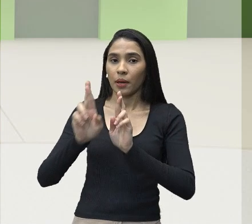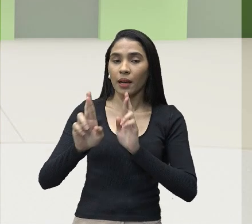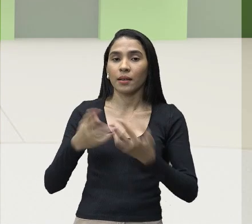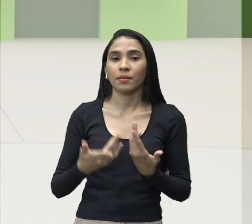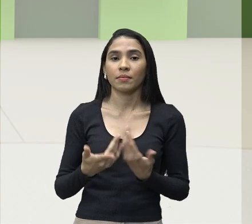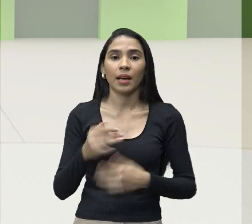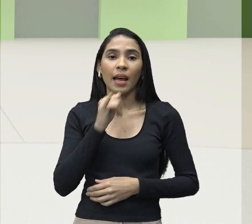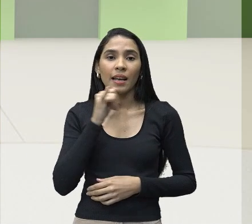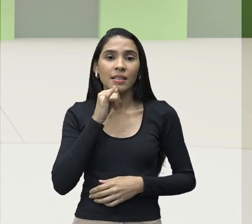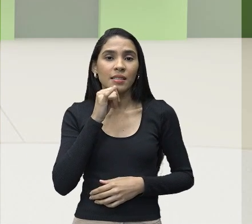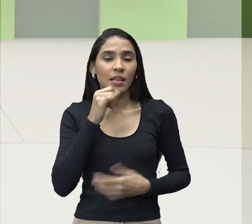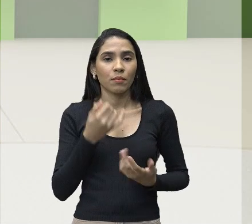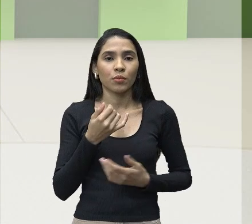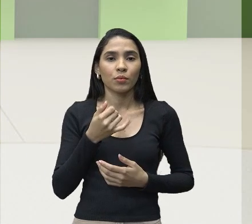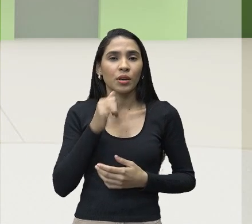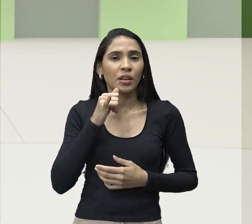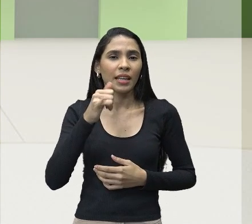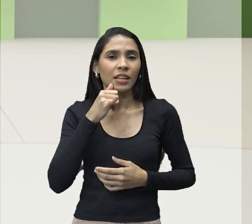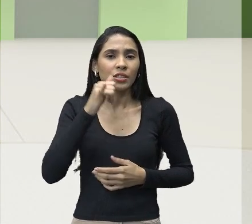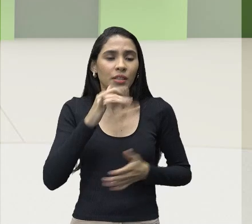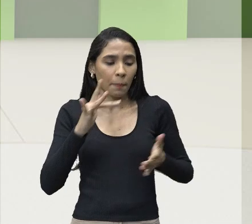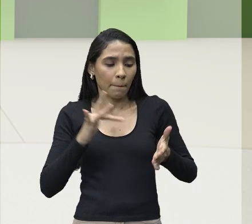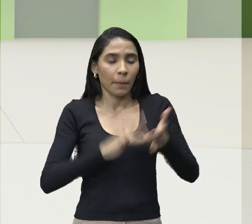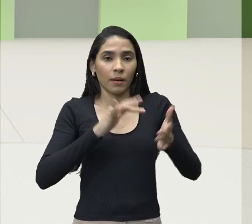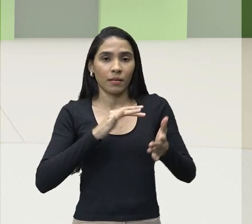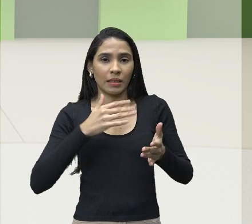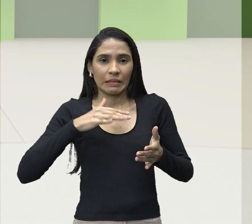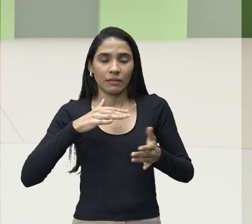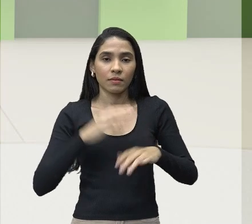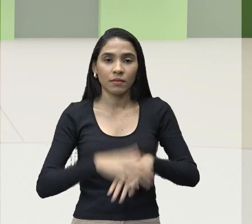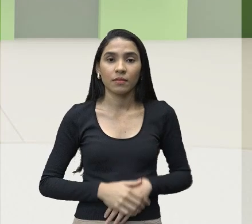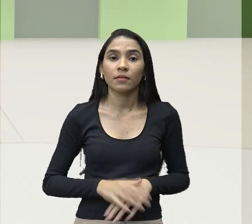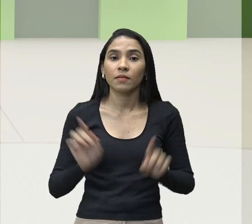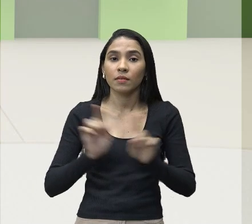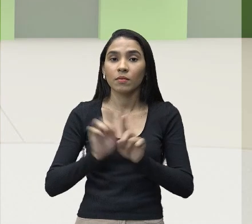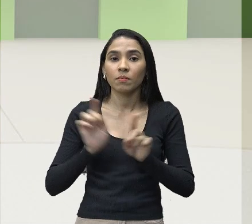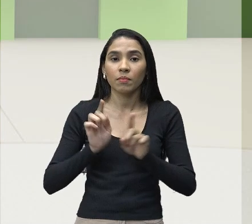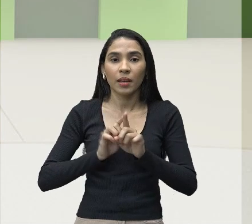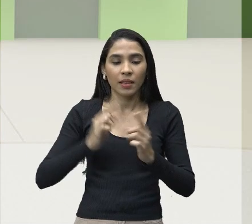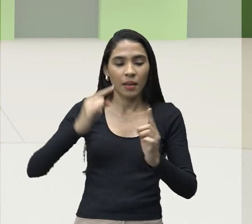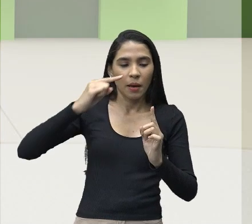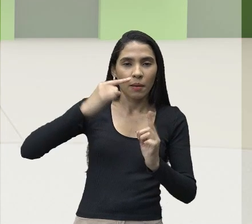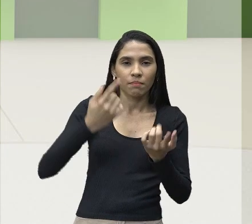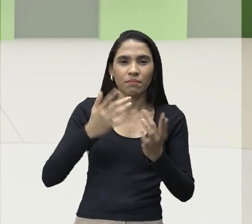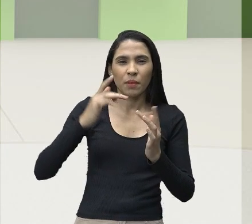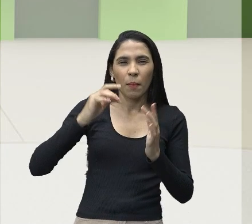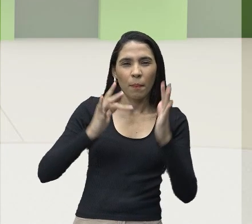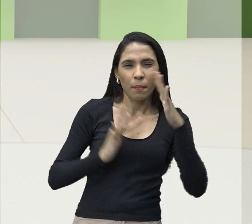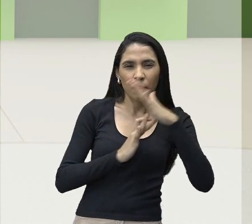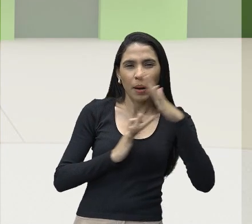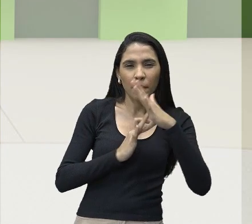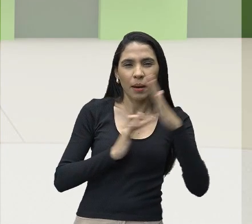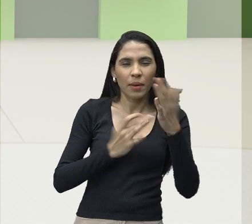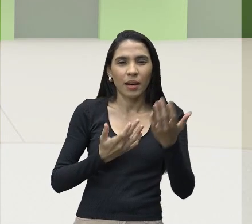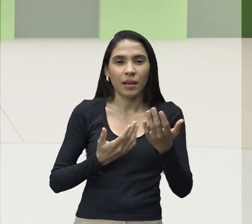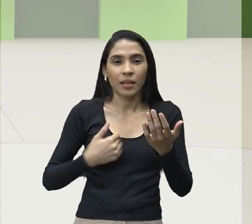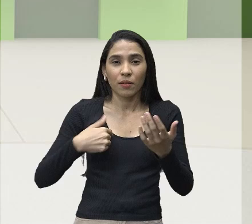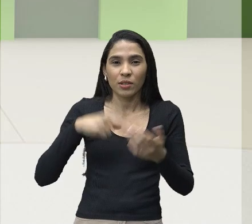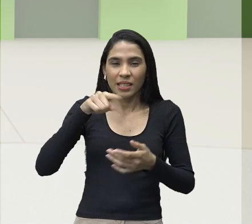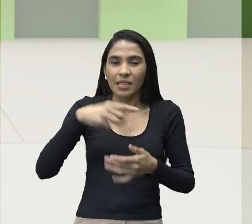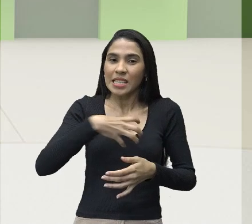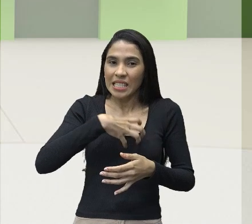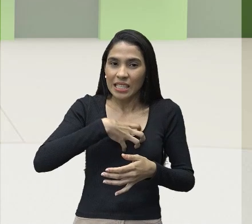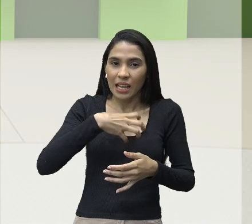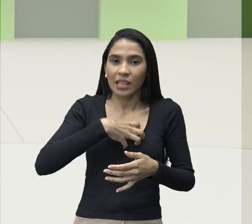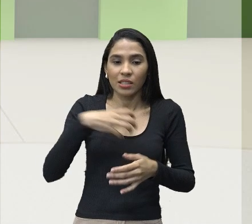gente leva um choque, por exemplo, algo que a gente toque e seja perfurocortante, a gente consegue sentir ali o